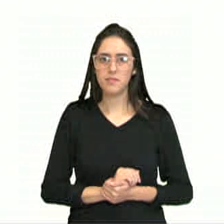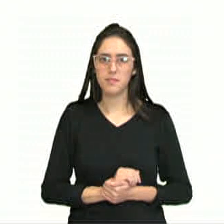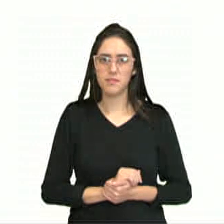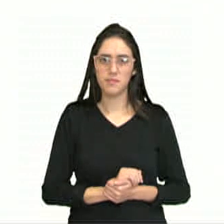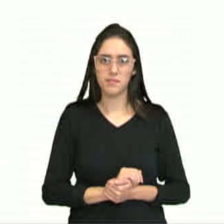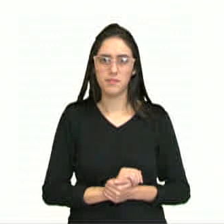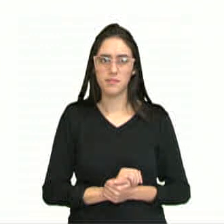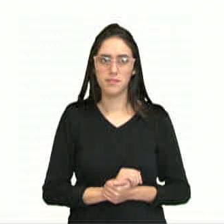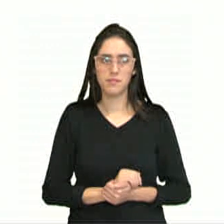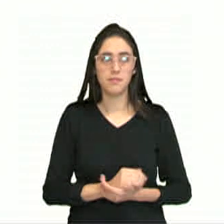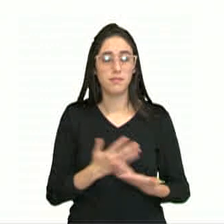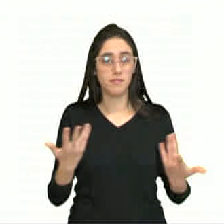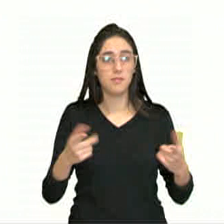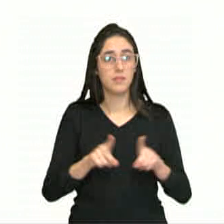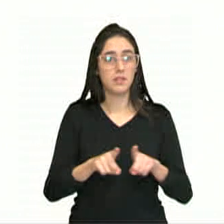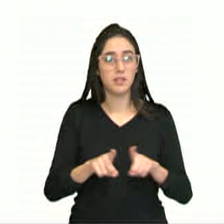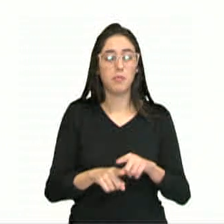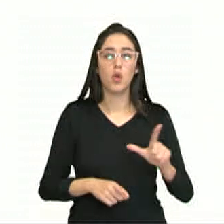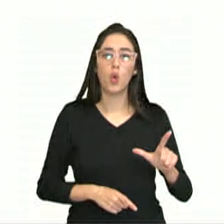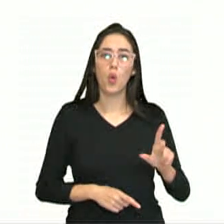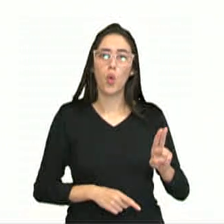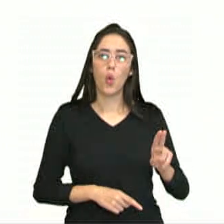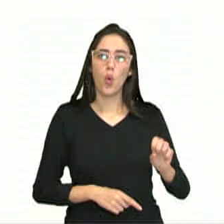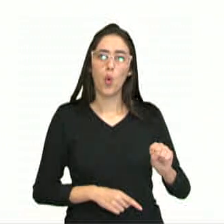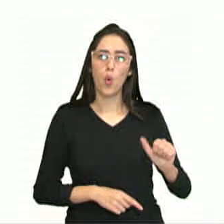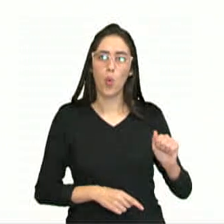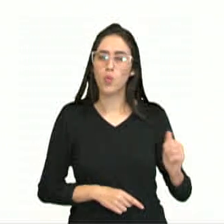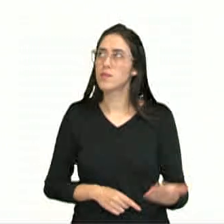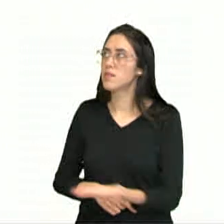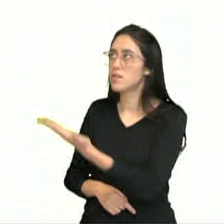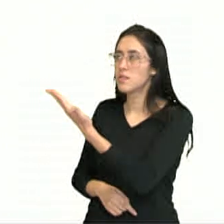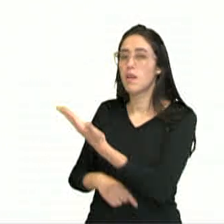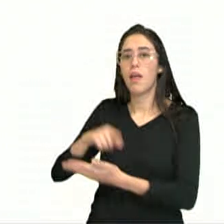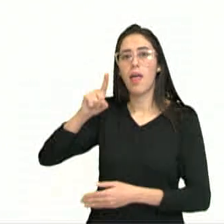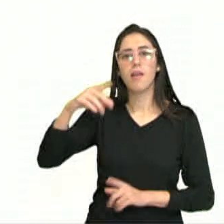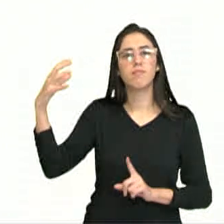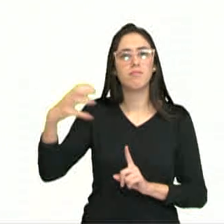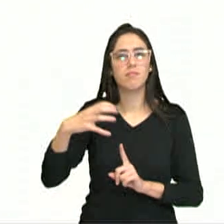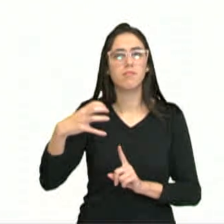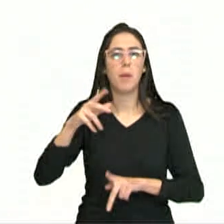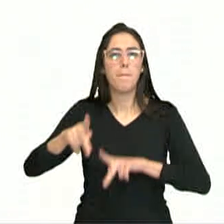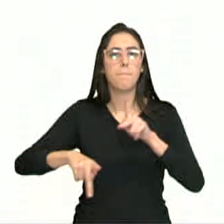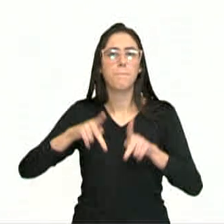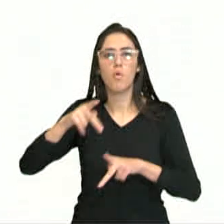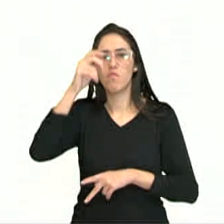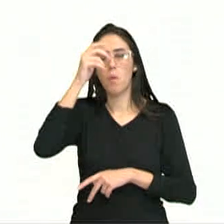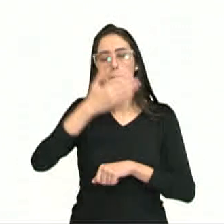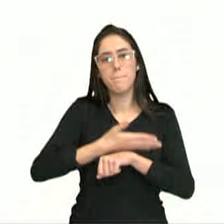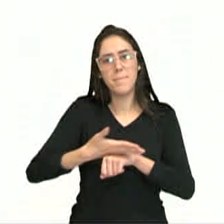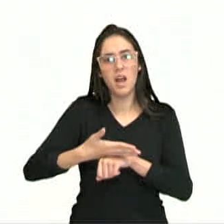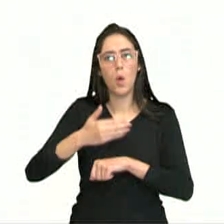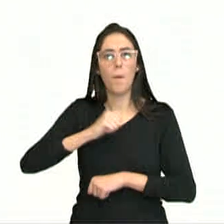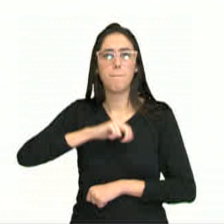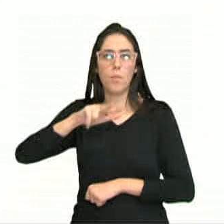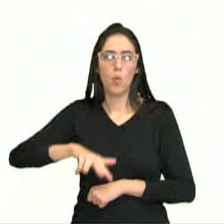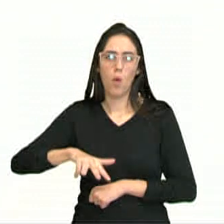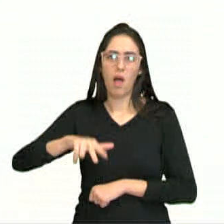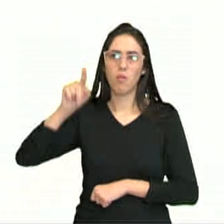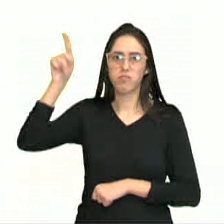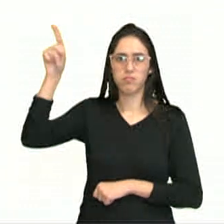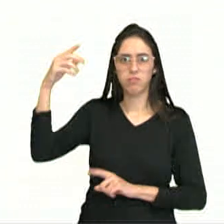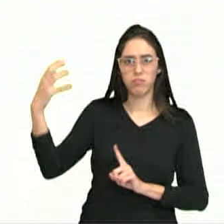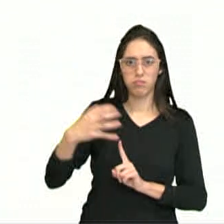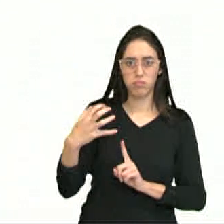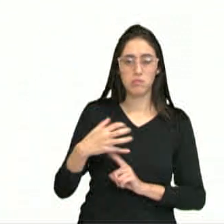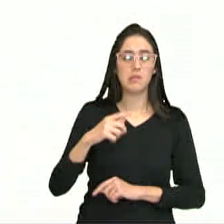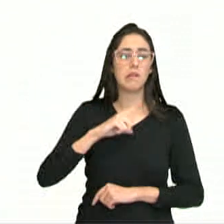E por fim temos a matriz lusa, que seria a influência branca do colonizador português. Vamos ver o que temos aqui, então, ó.